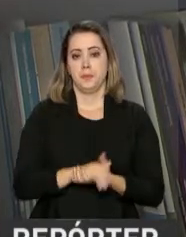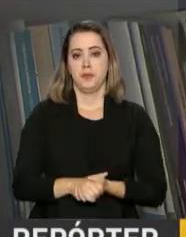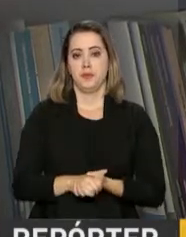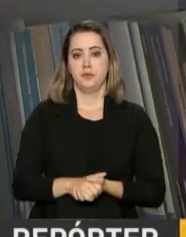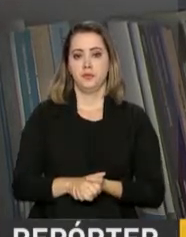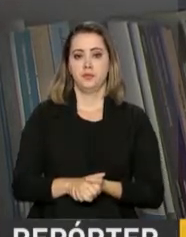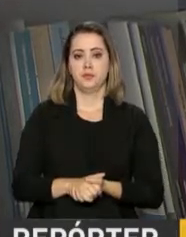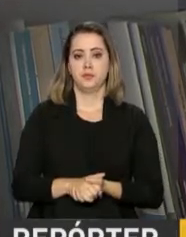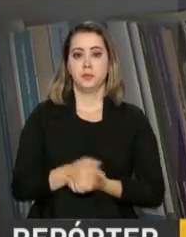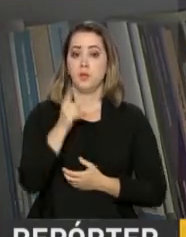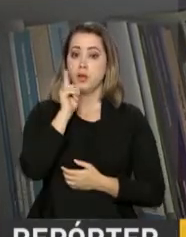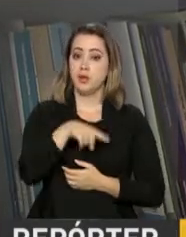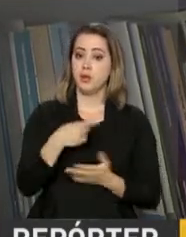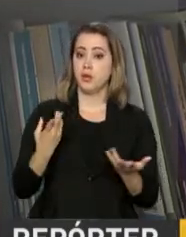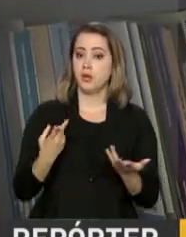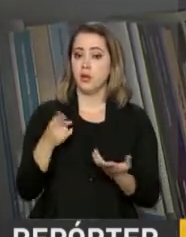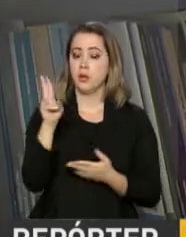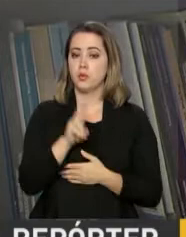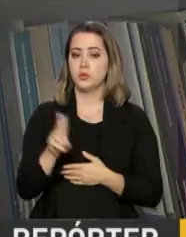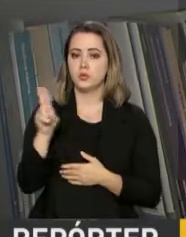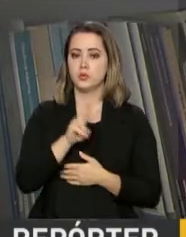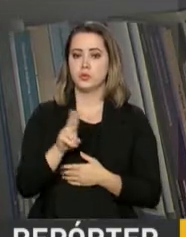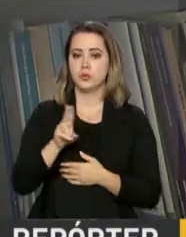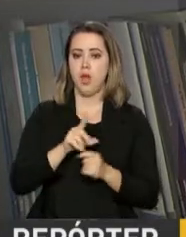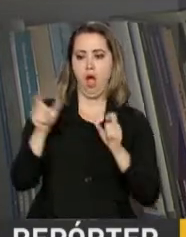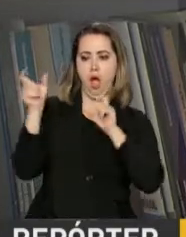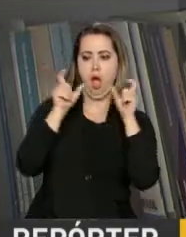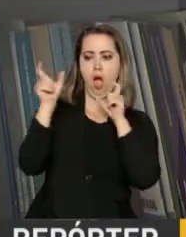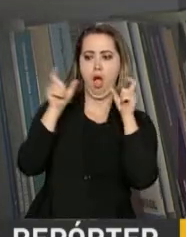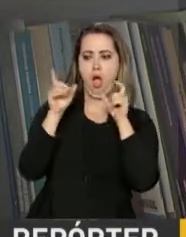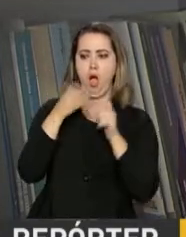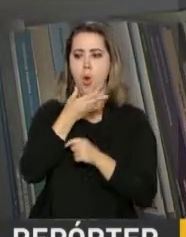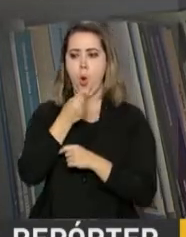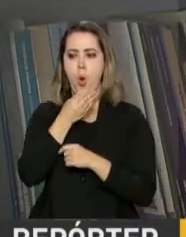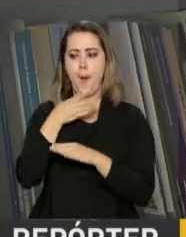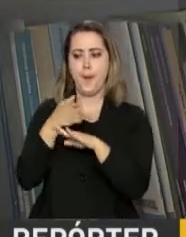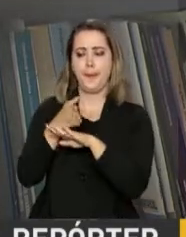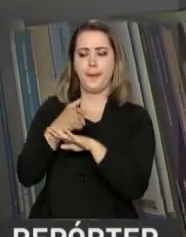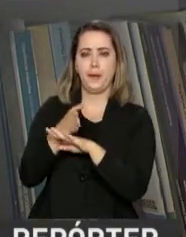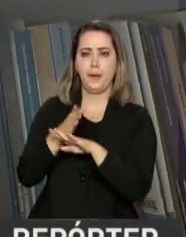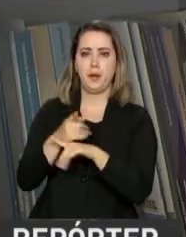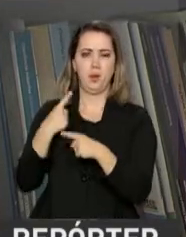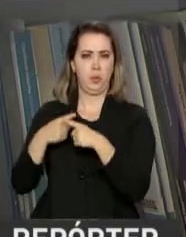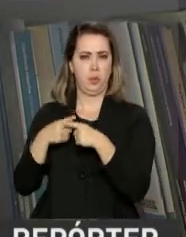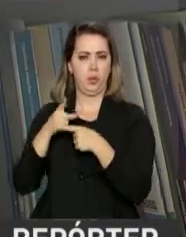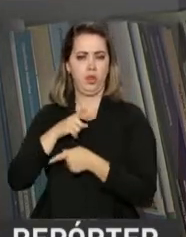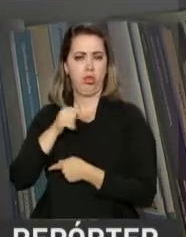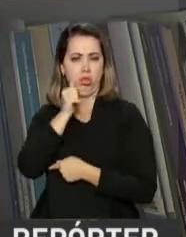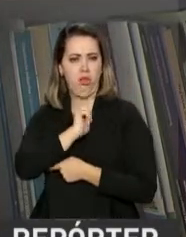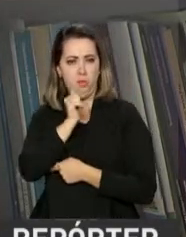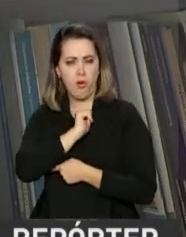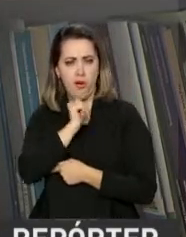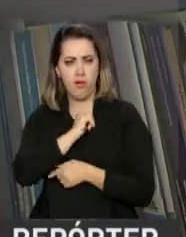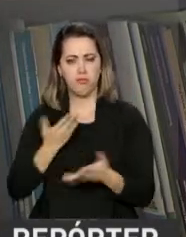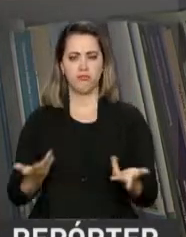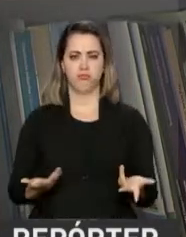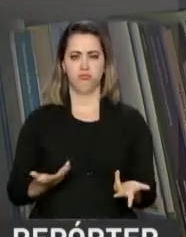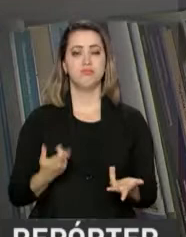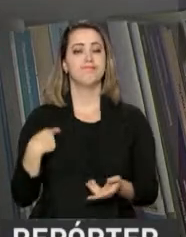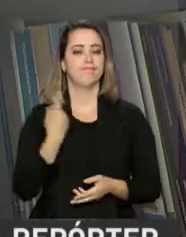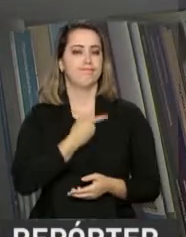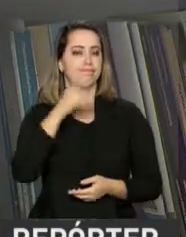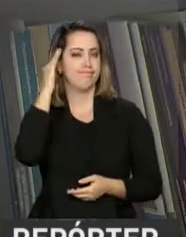marketing utilizou de atrair o público masculino pressa nessas festas e shows e nós